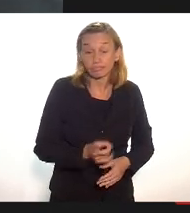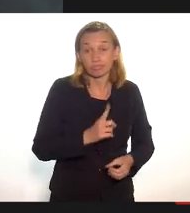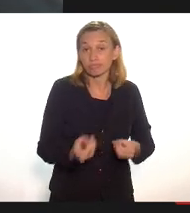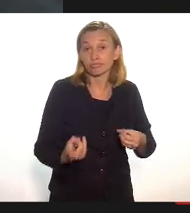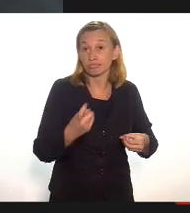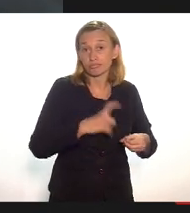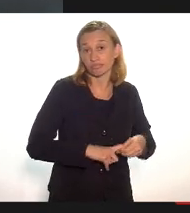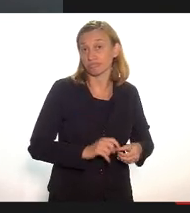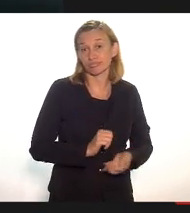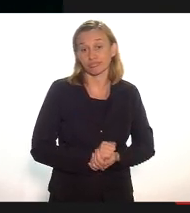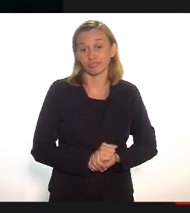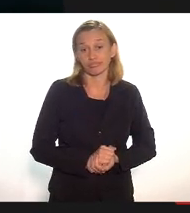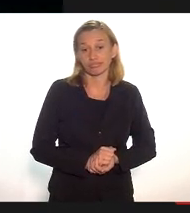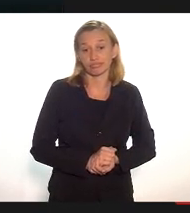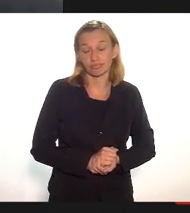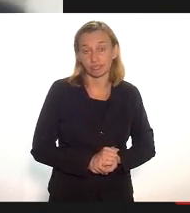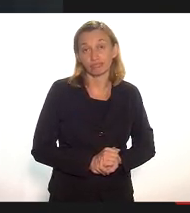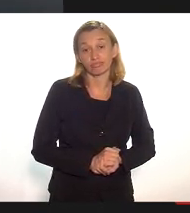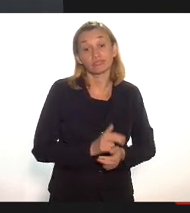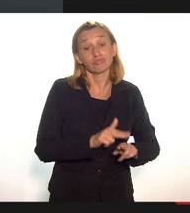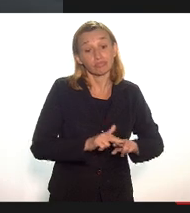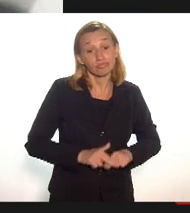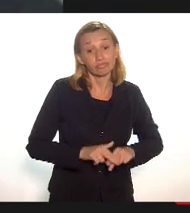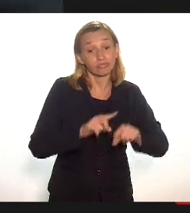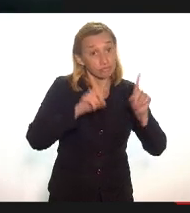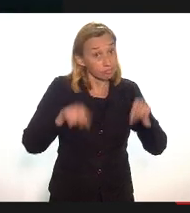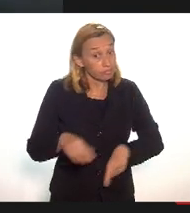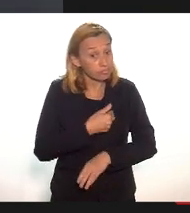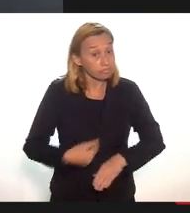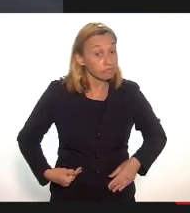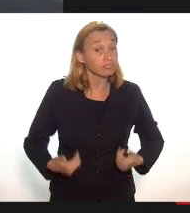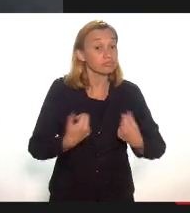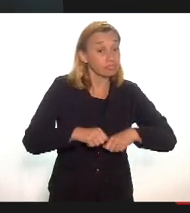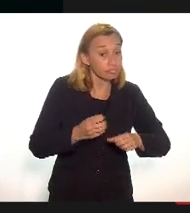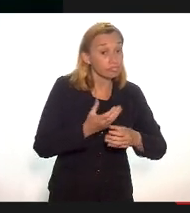recontratados. Por isso que o servidor público tem